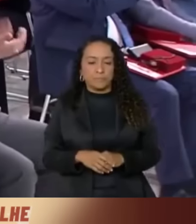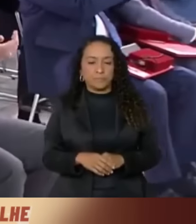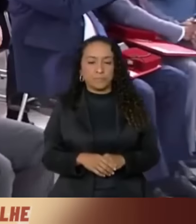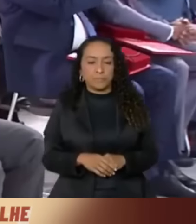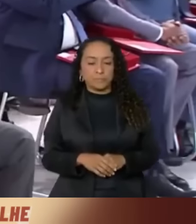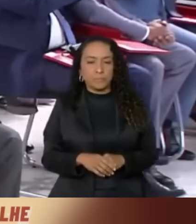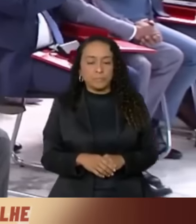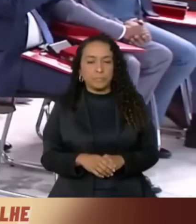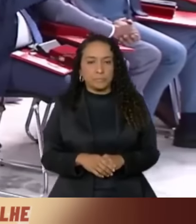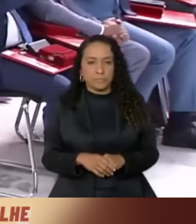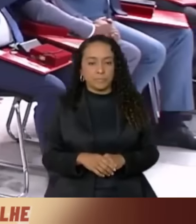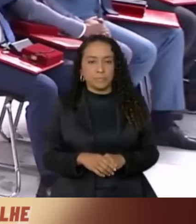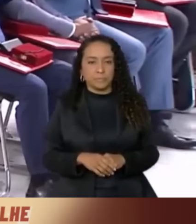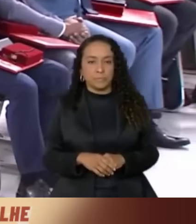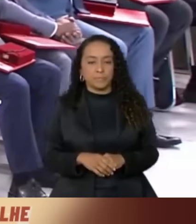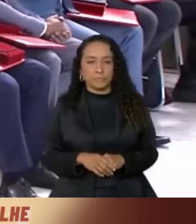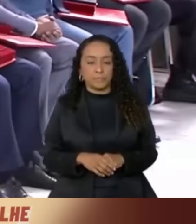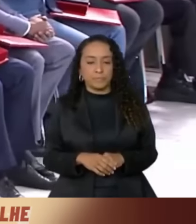Eu